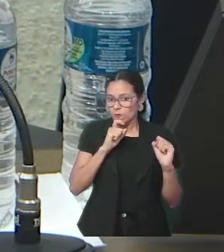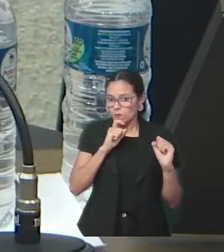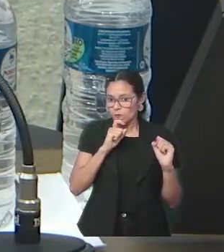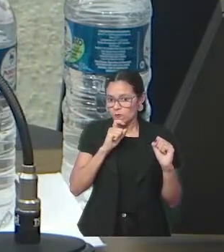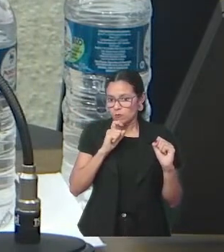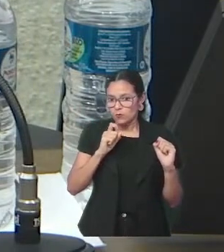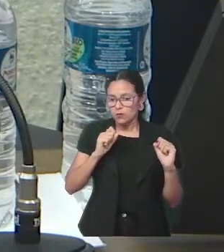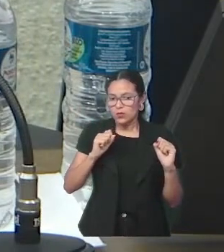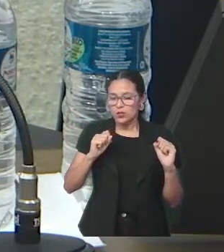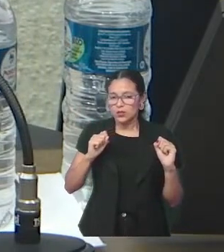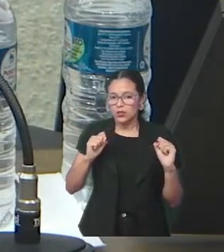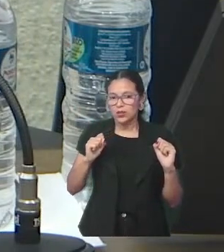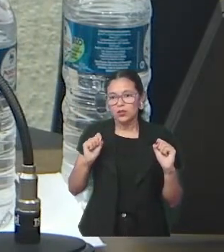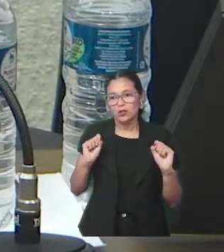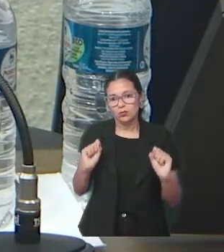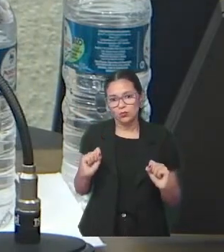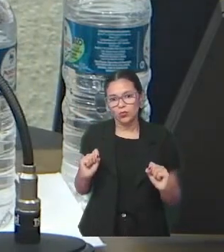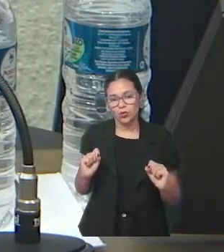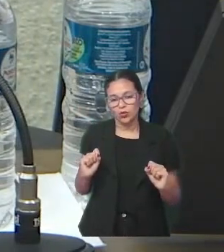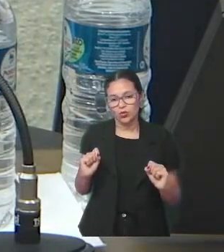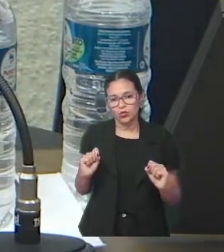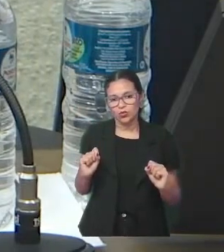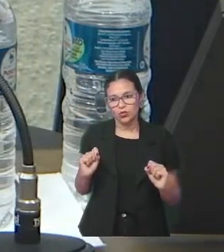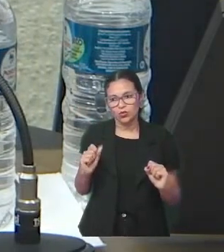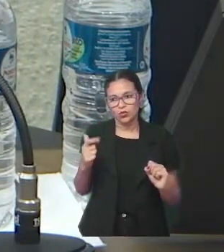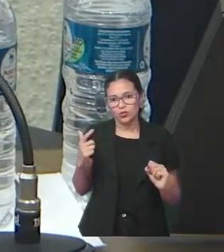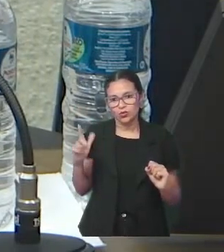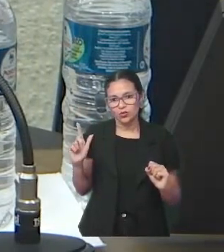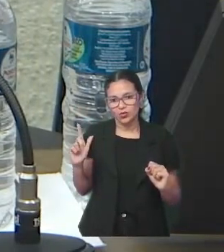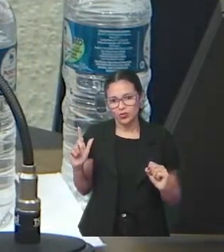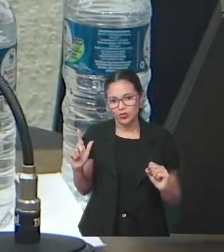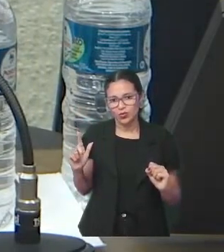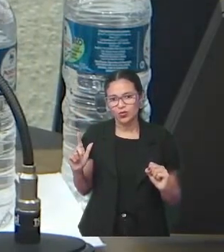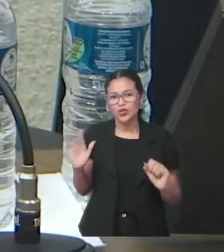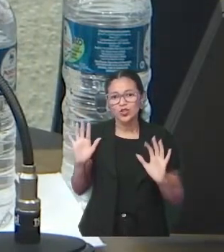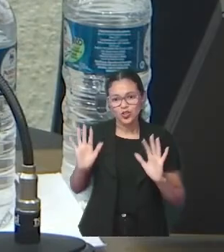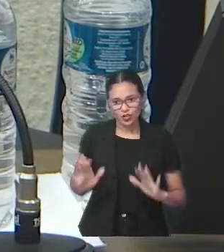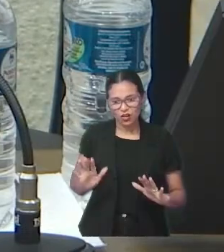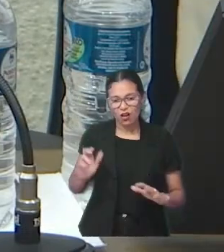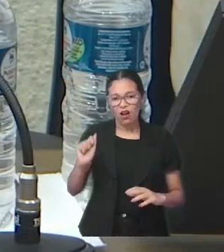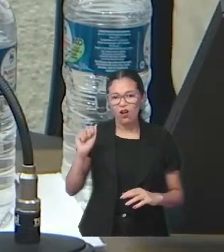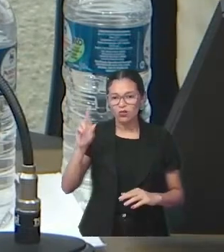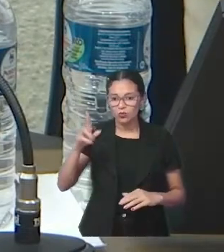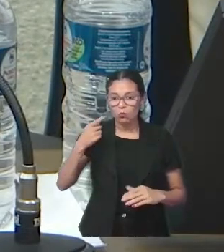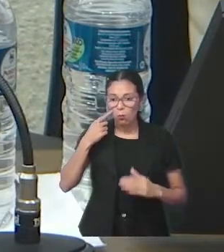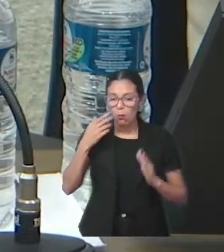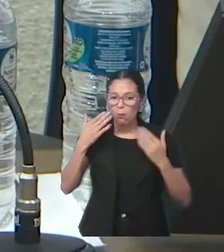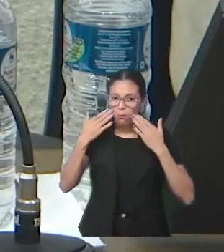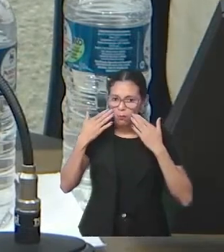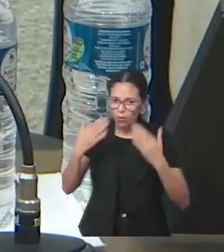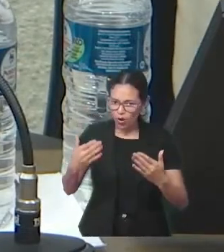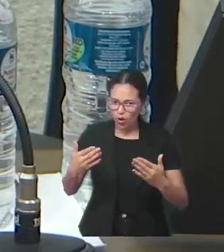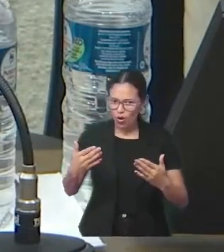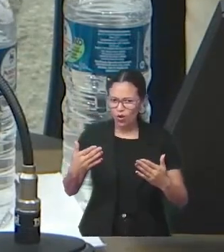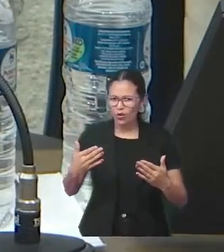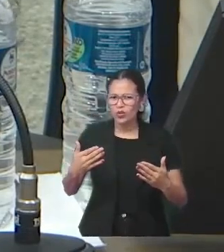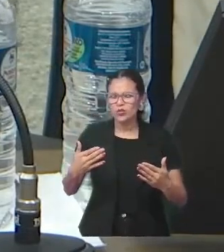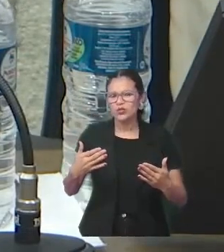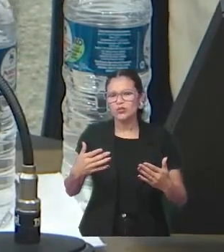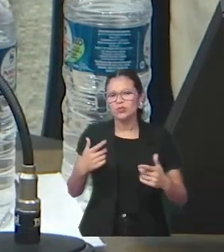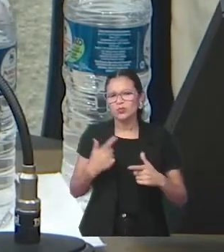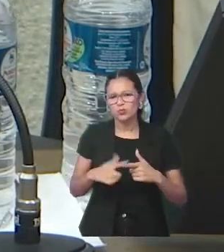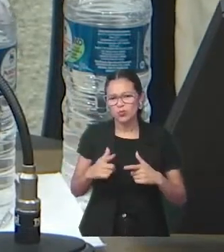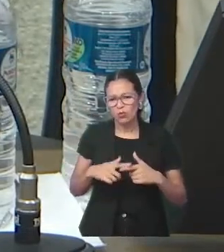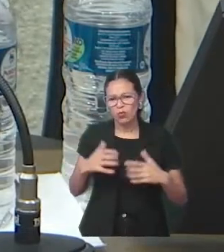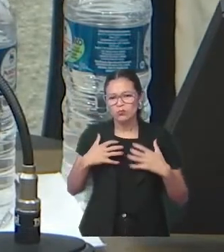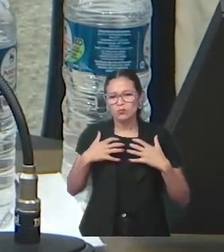geladeira, e o que pode... E outra, já foi comprovado que o ar-condicionado causa problemas